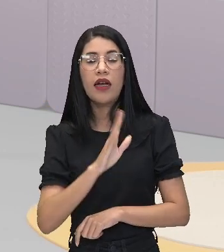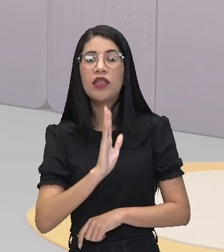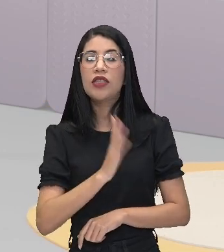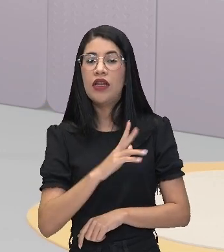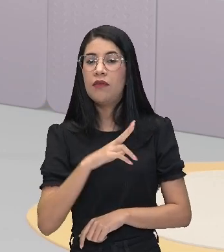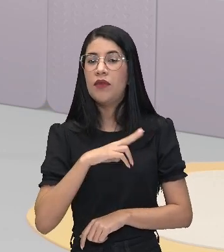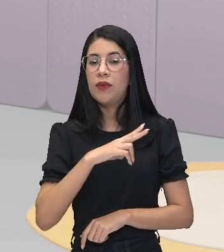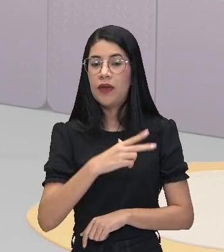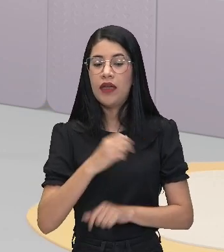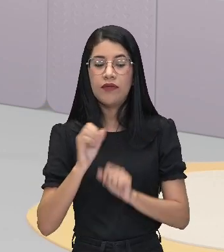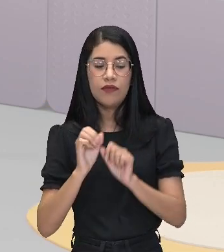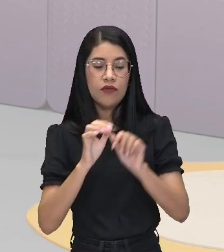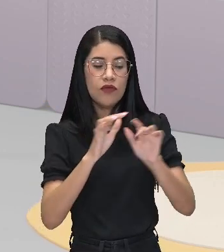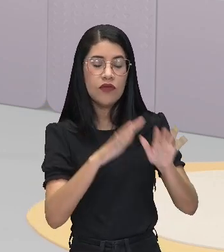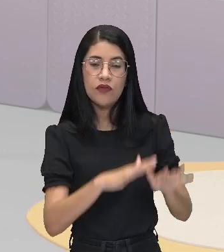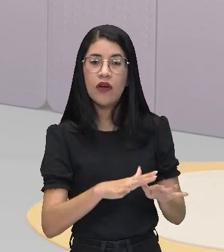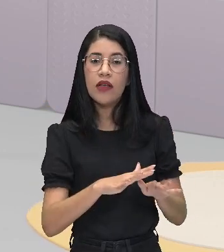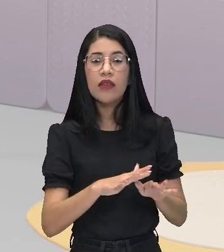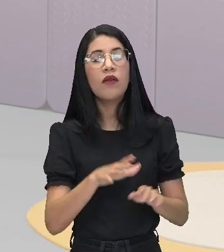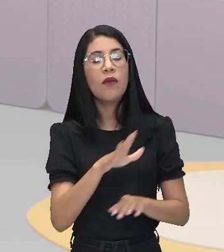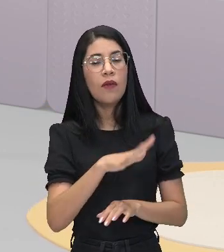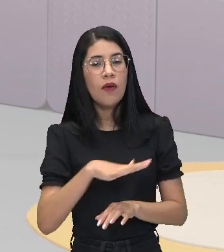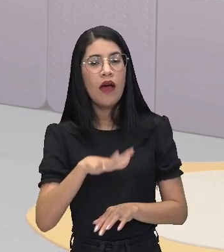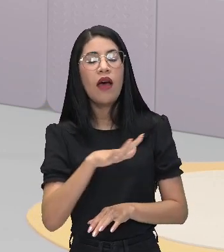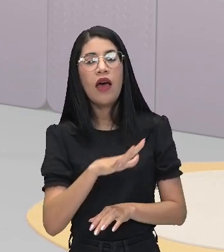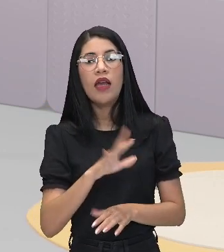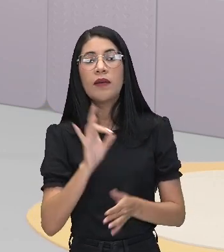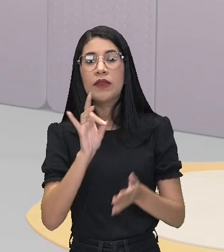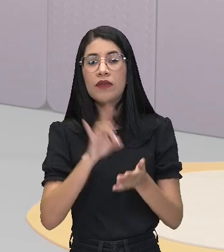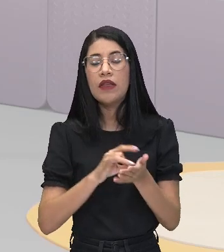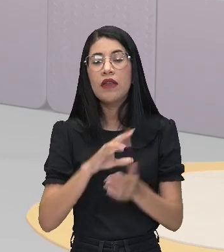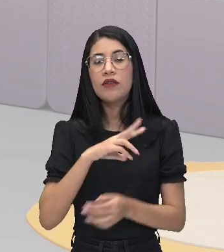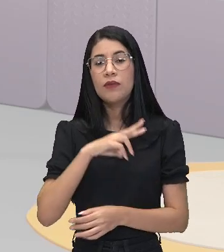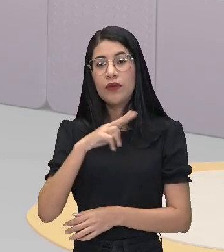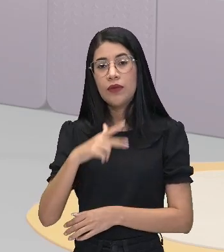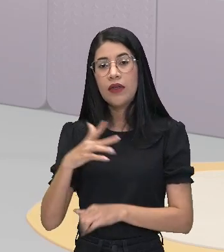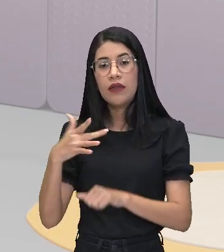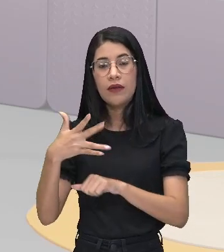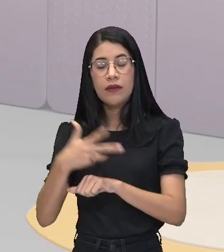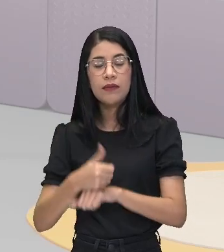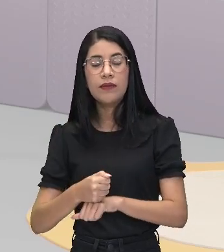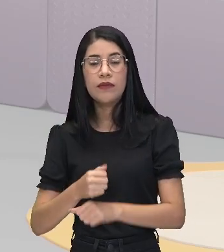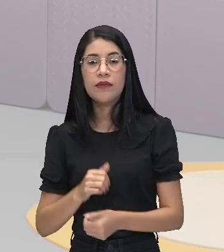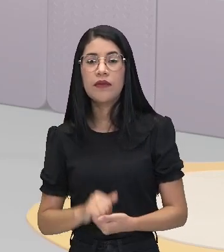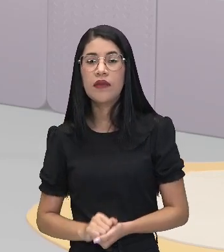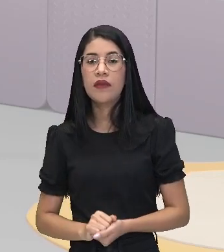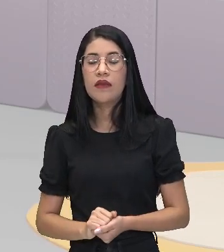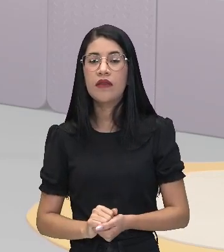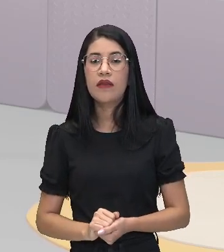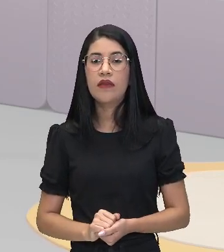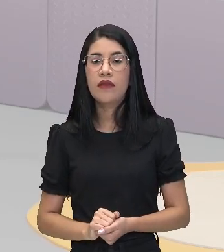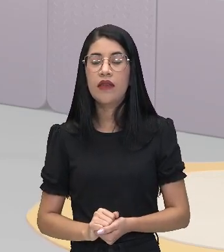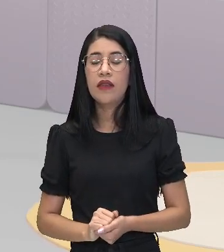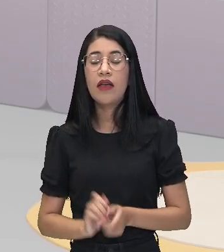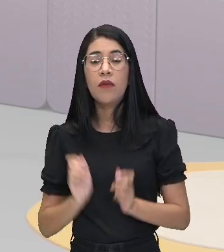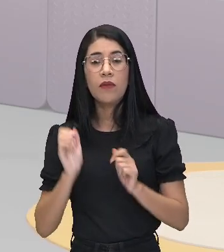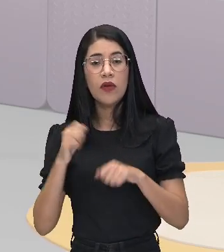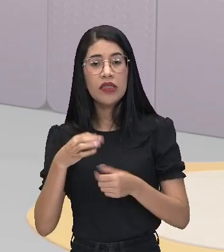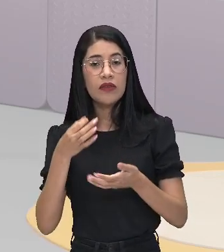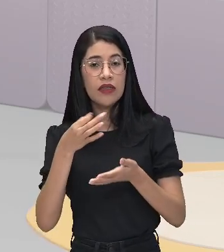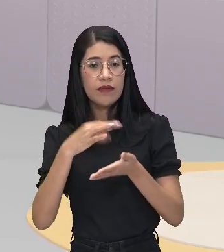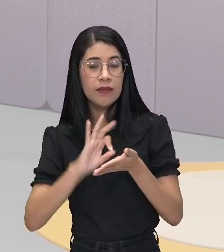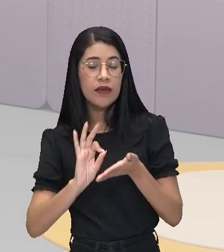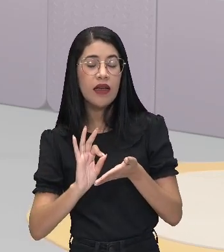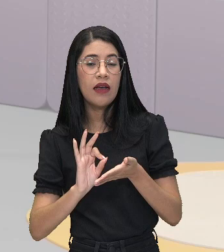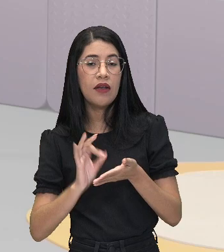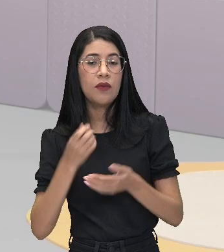portugueses, seja ali de fato território colonial português. Para que esse tratado seja assinado, a